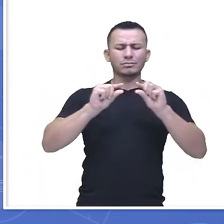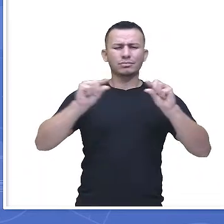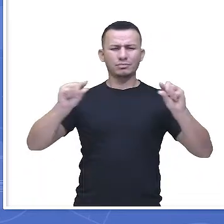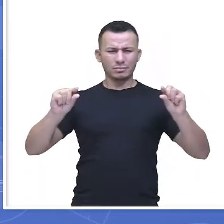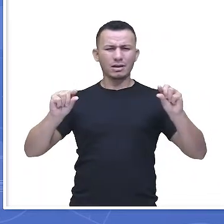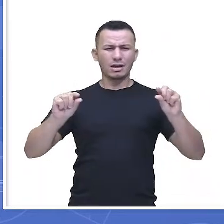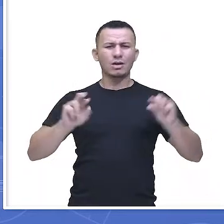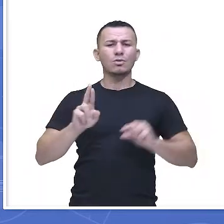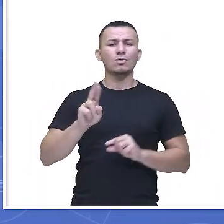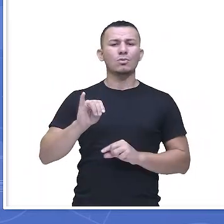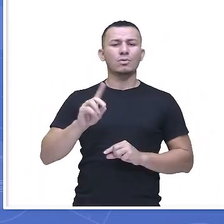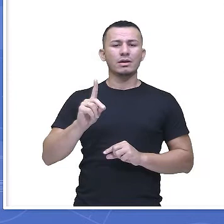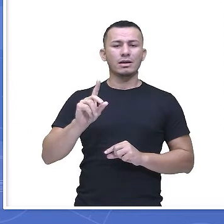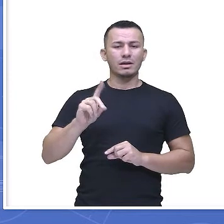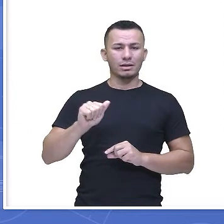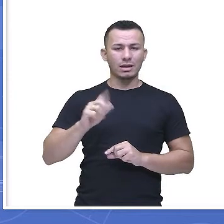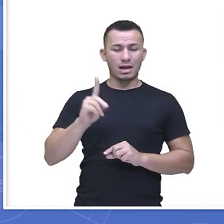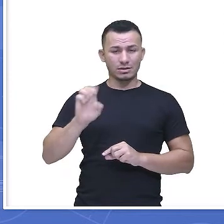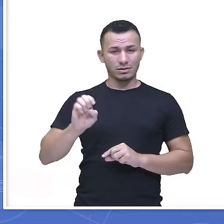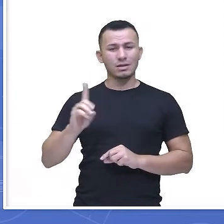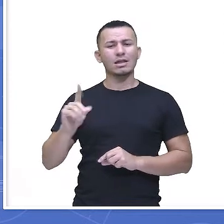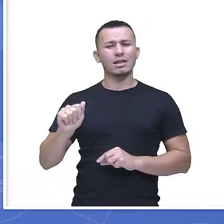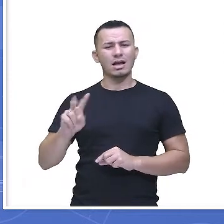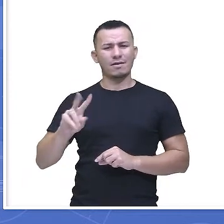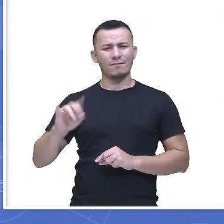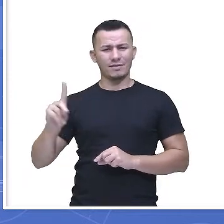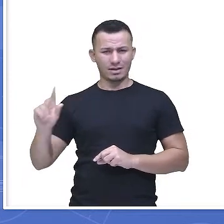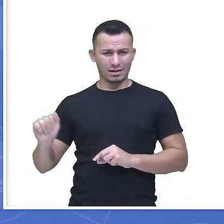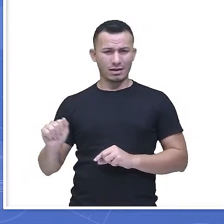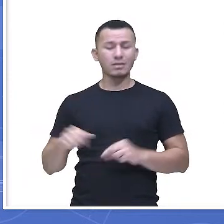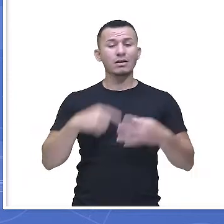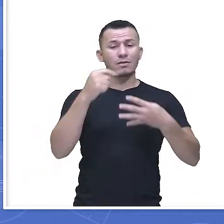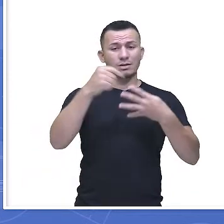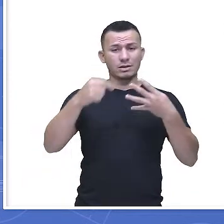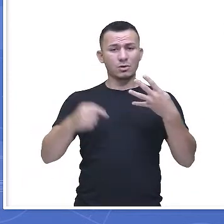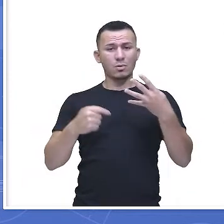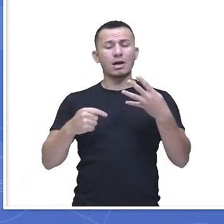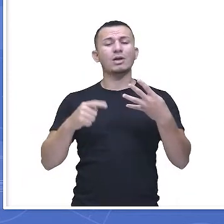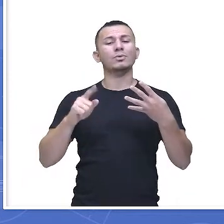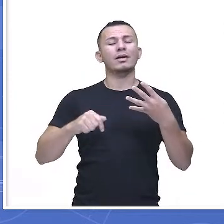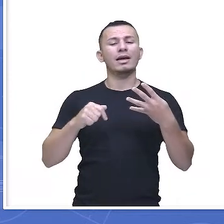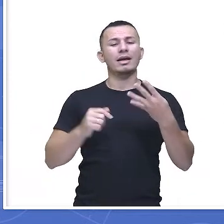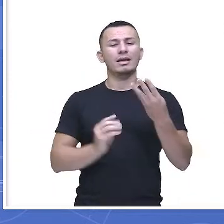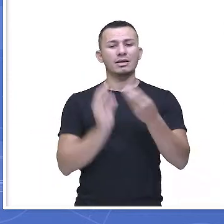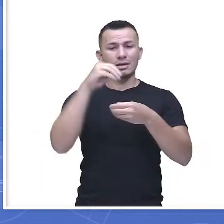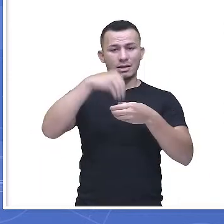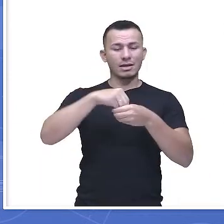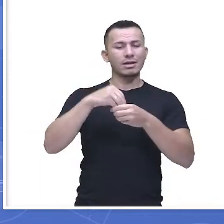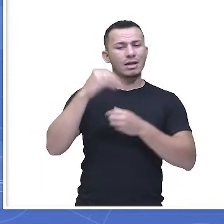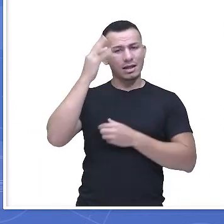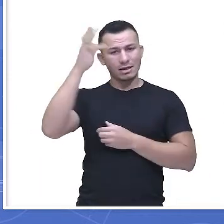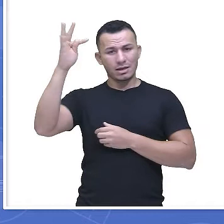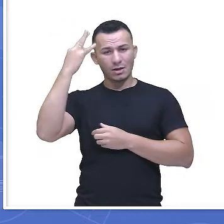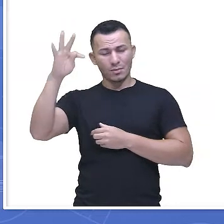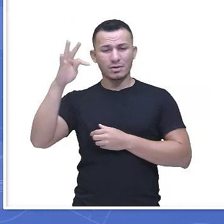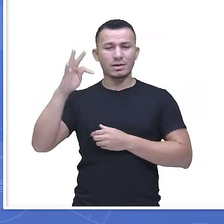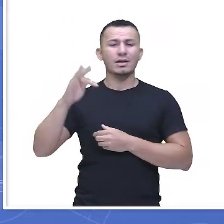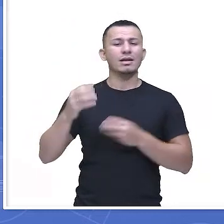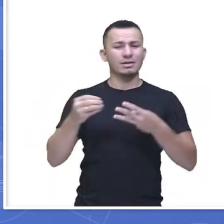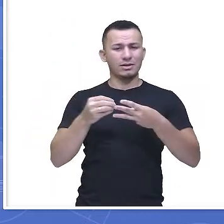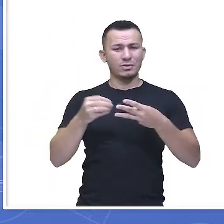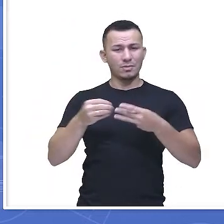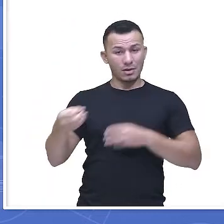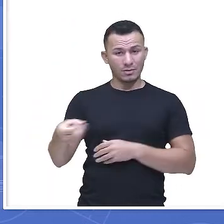da vida. Esses 4 pontos são os pontos que compõem a teoria celular moderna.